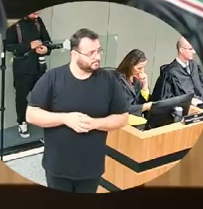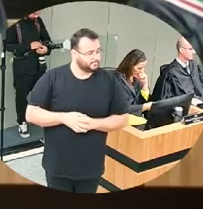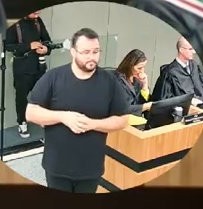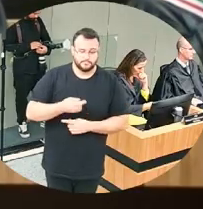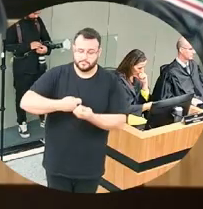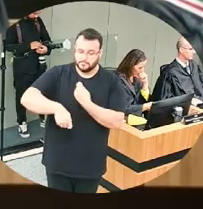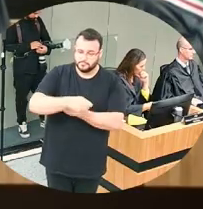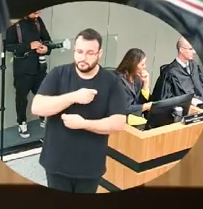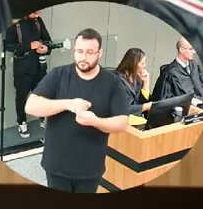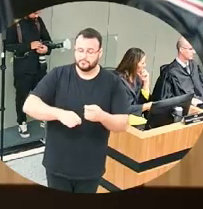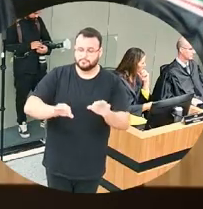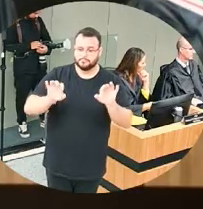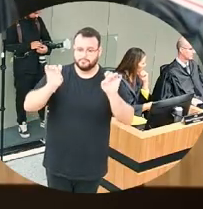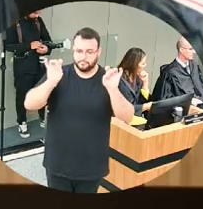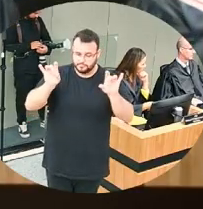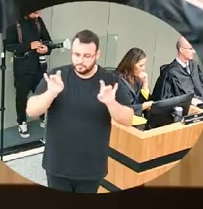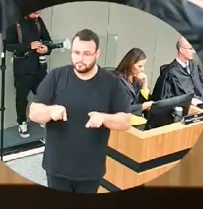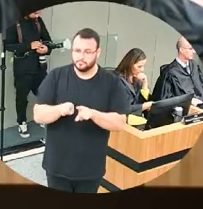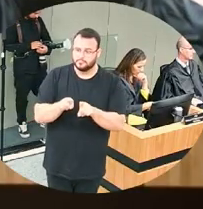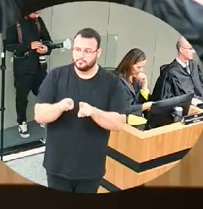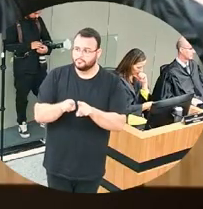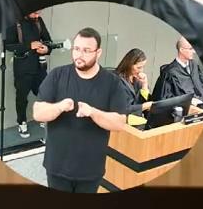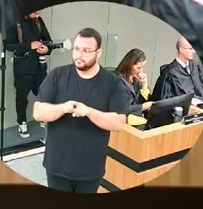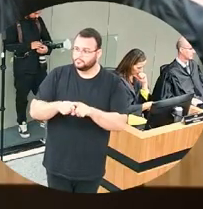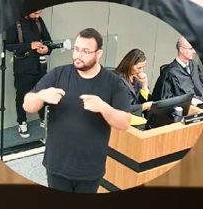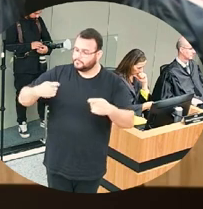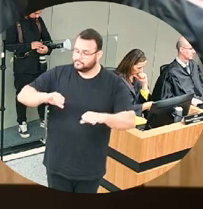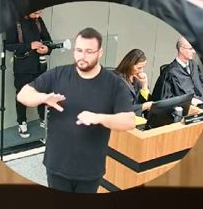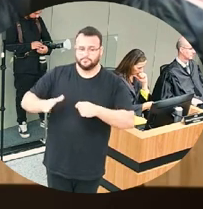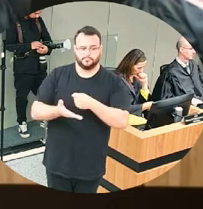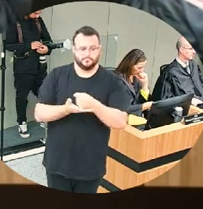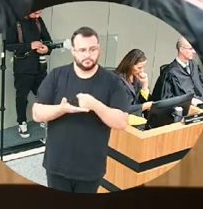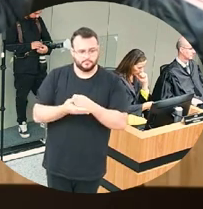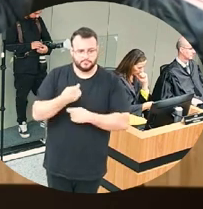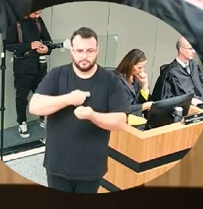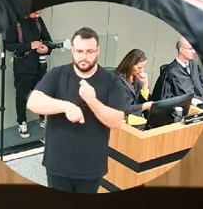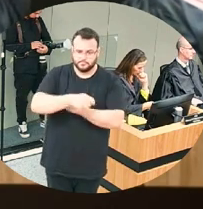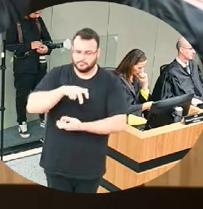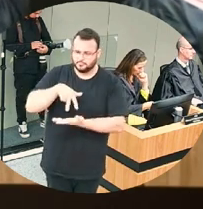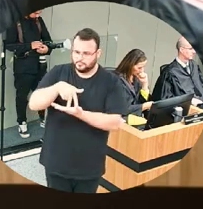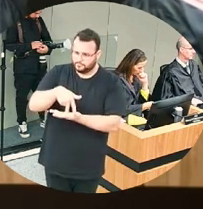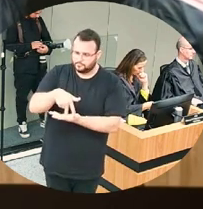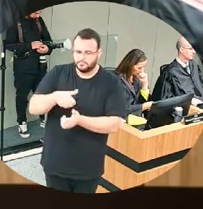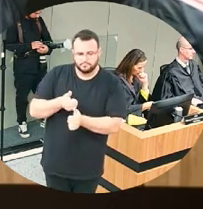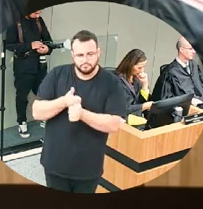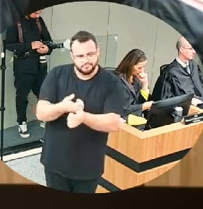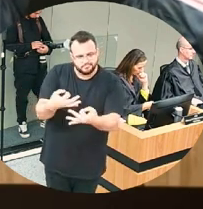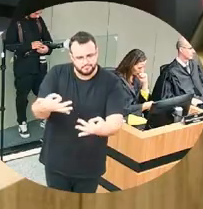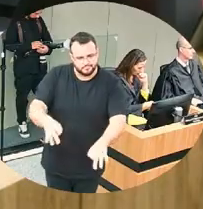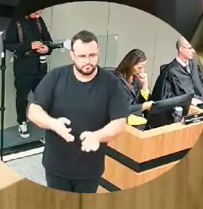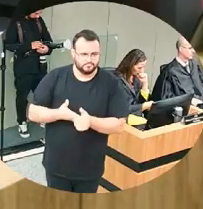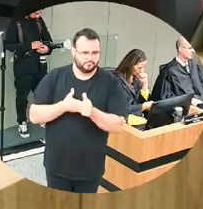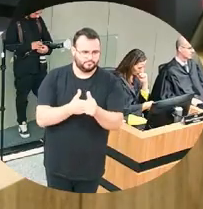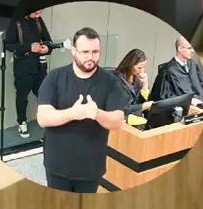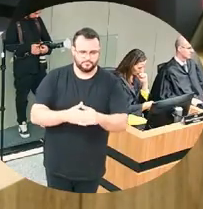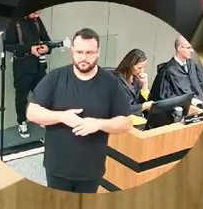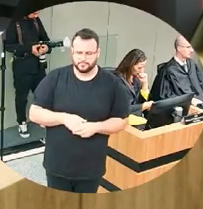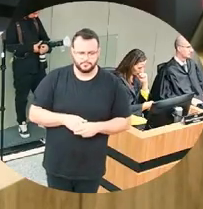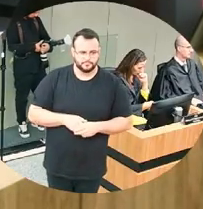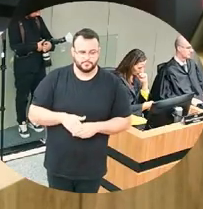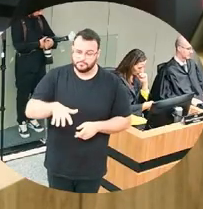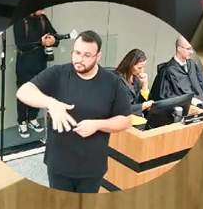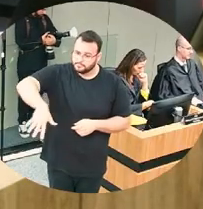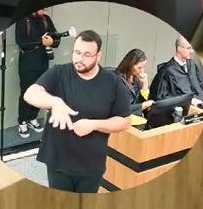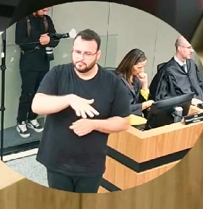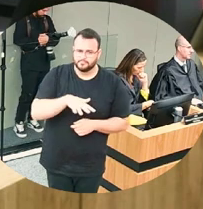organizacional eficiente e eficaz depende muito de uma base administrativa sólida e bem conduzida nesse